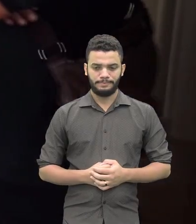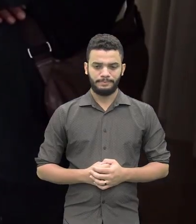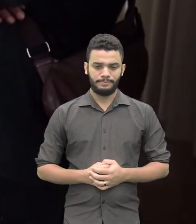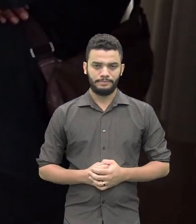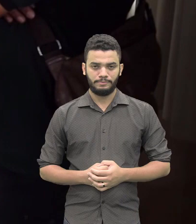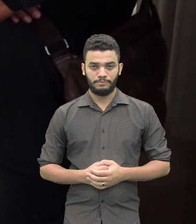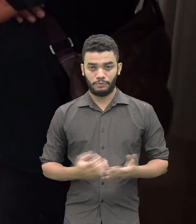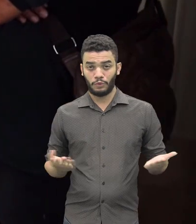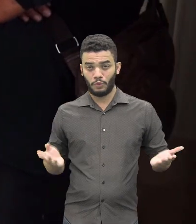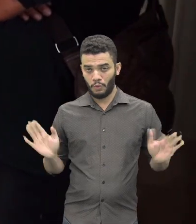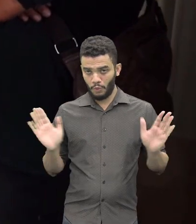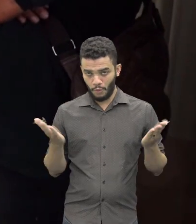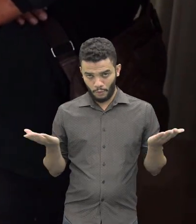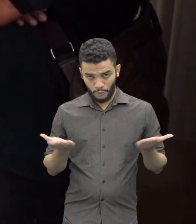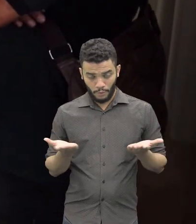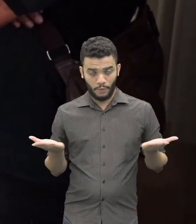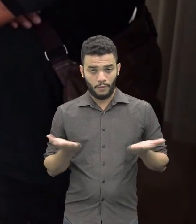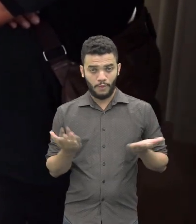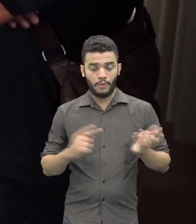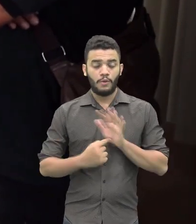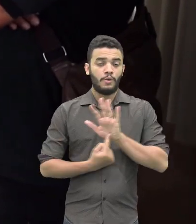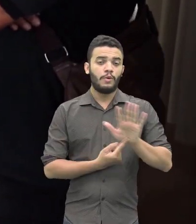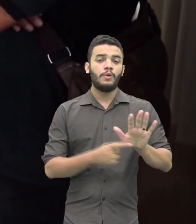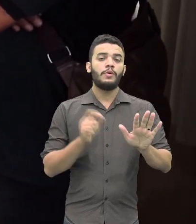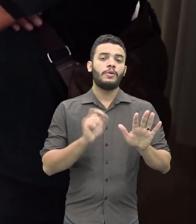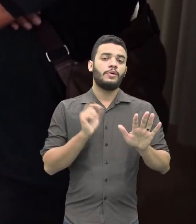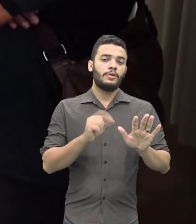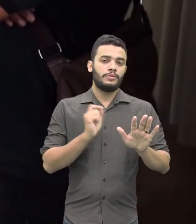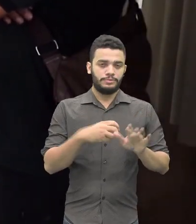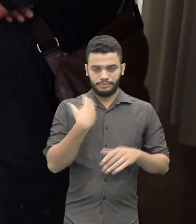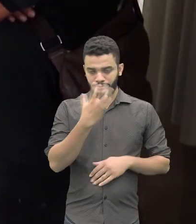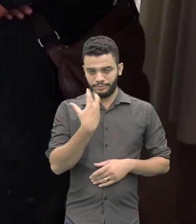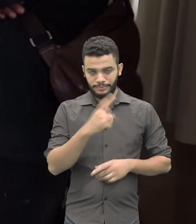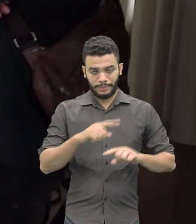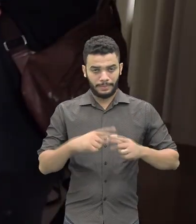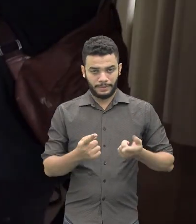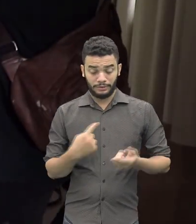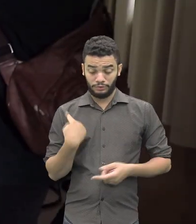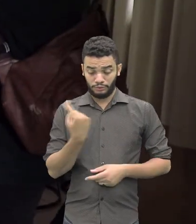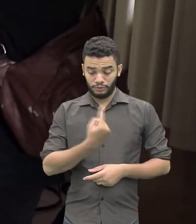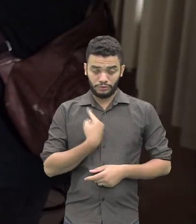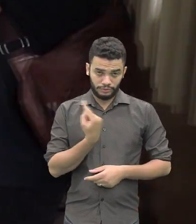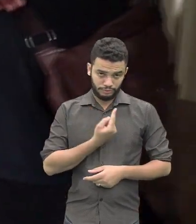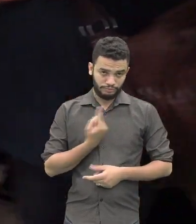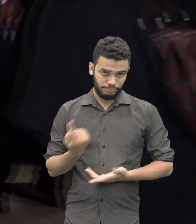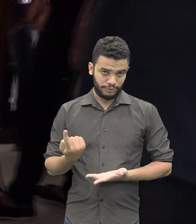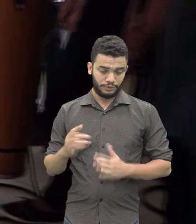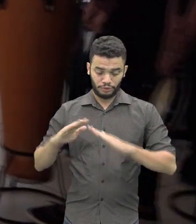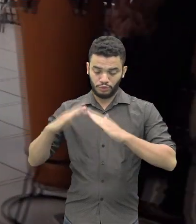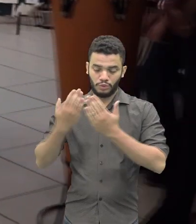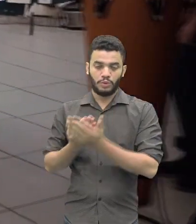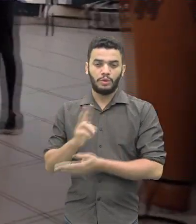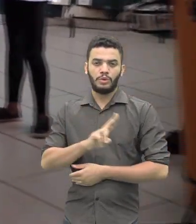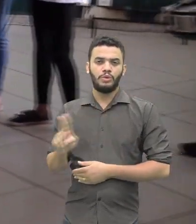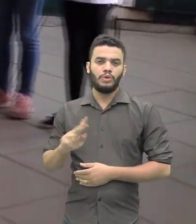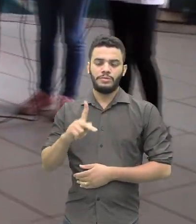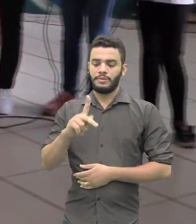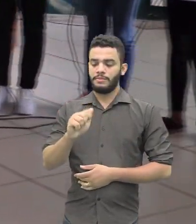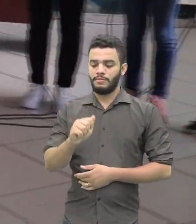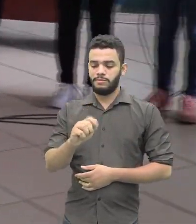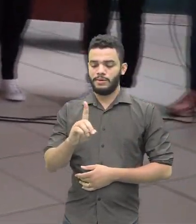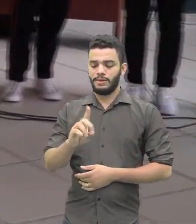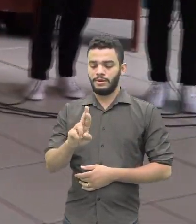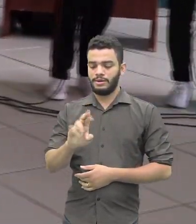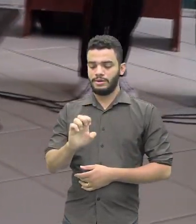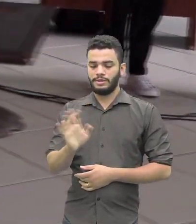nós estamos aqui como ela disse da Escola Padre Eulália na frente é nós Esses são os percussionistas do